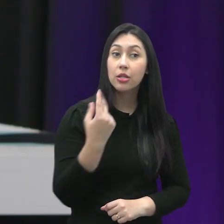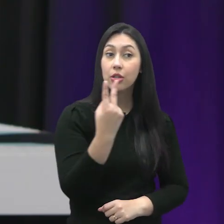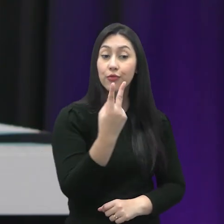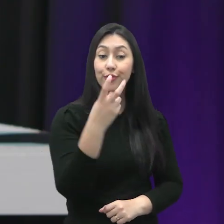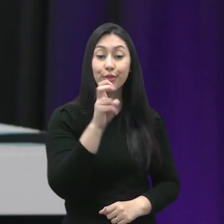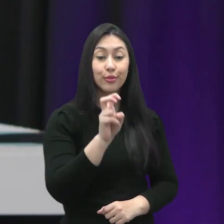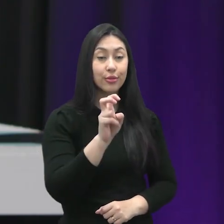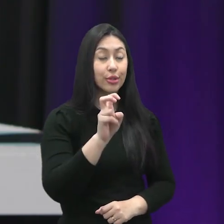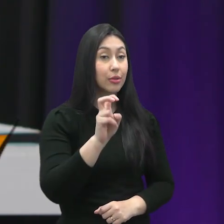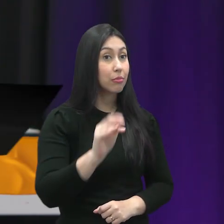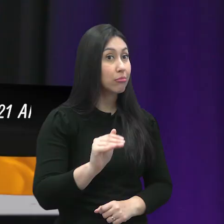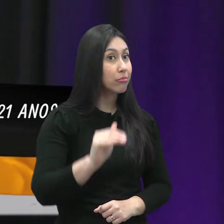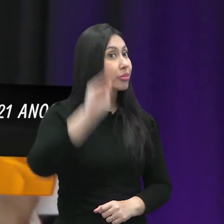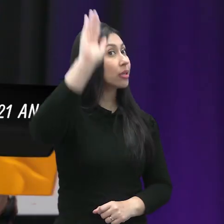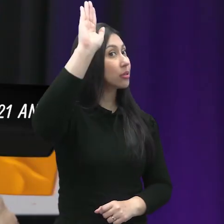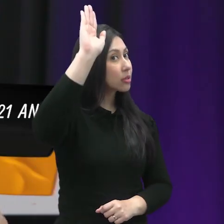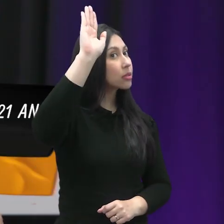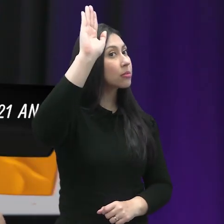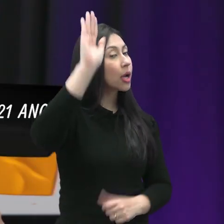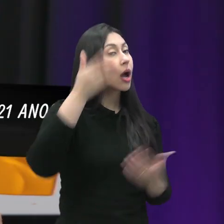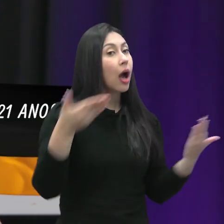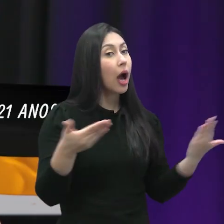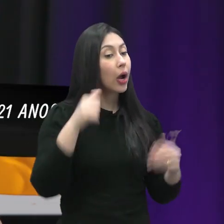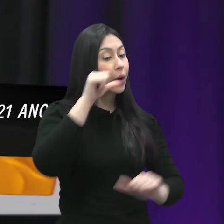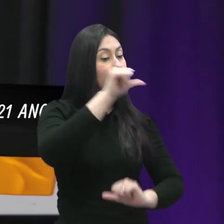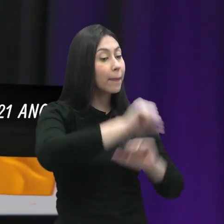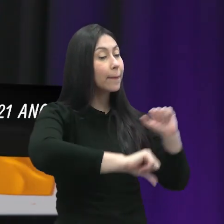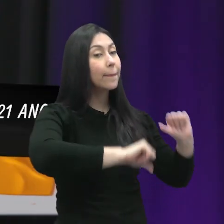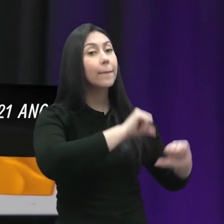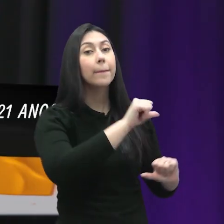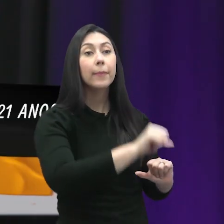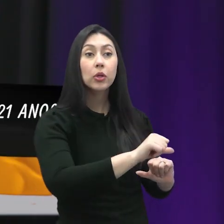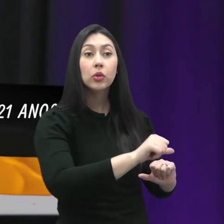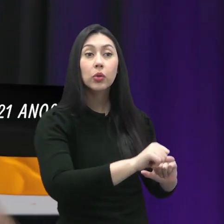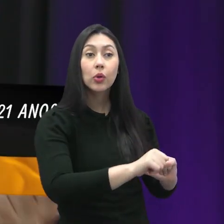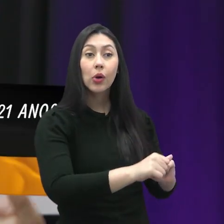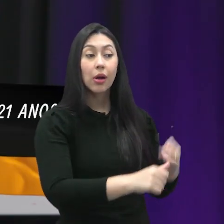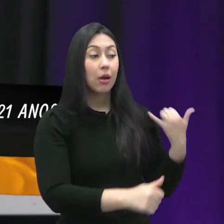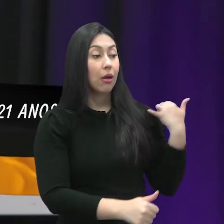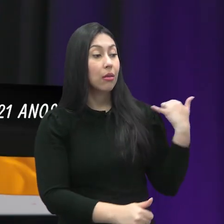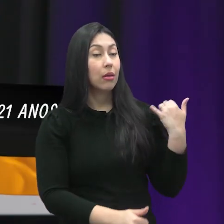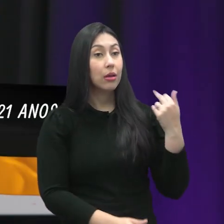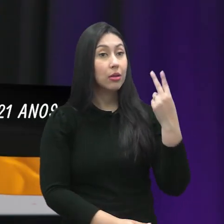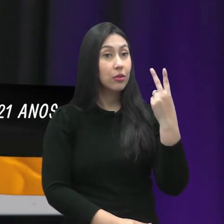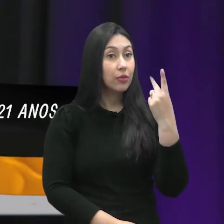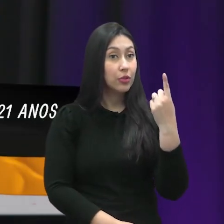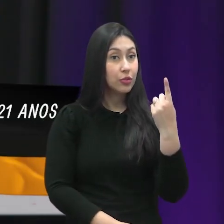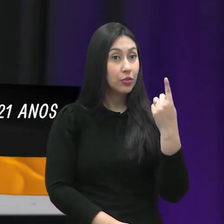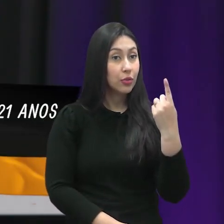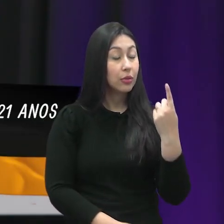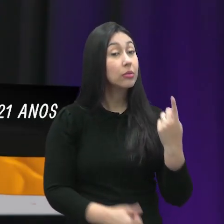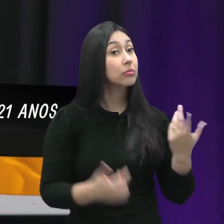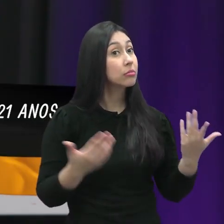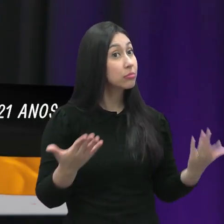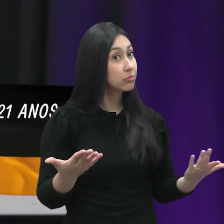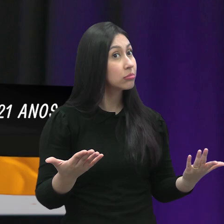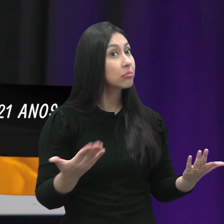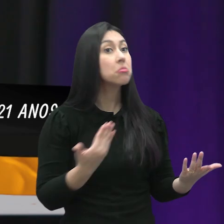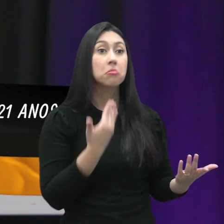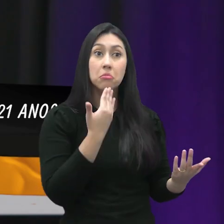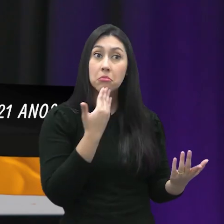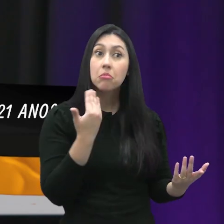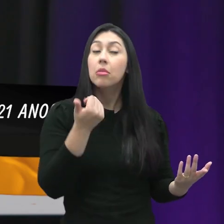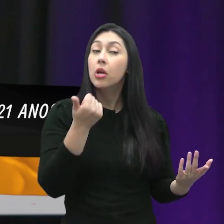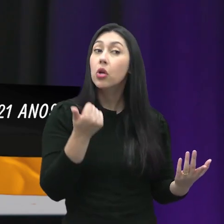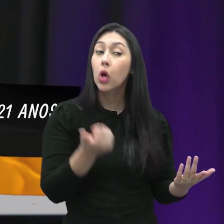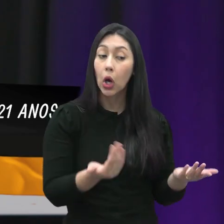de 25 anos. Com essa mudança na lei, passa para 21 anos. Ou seja, a gente consegue ter